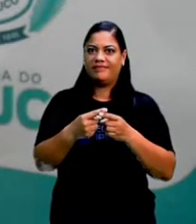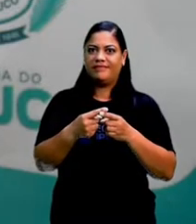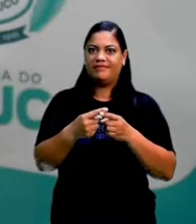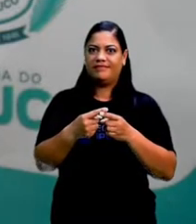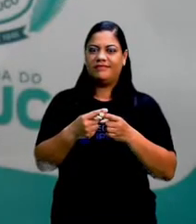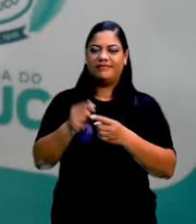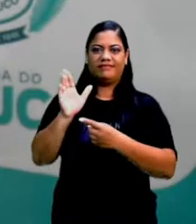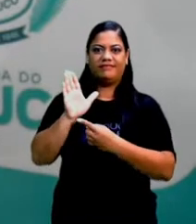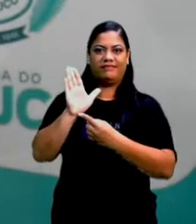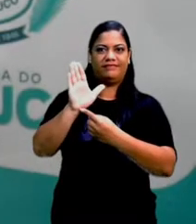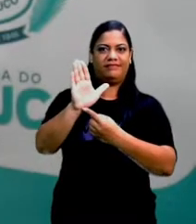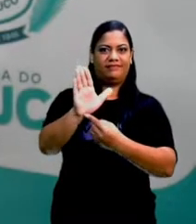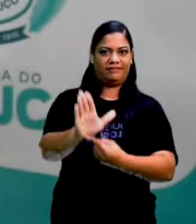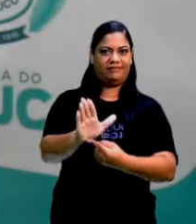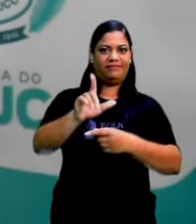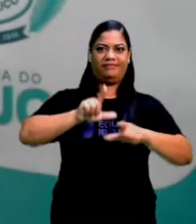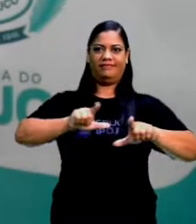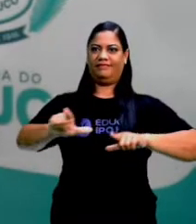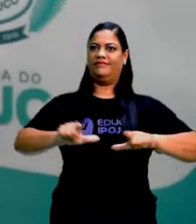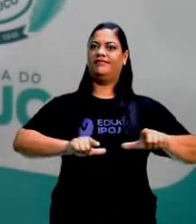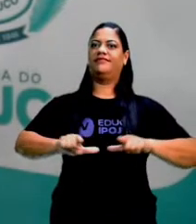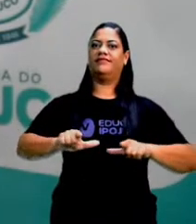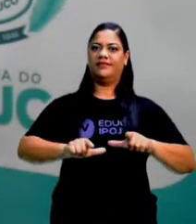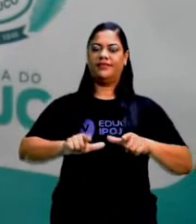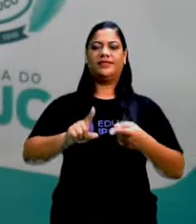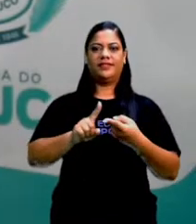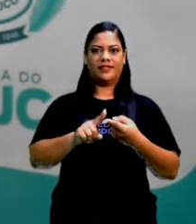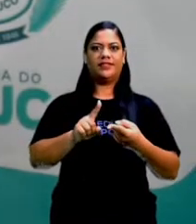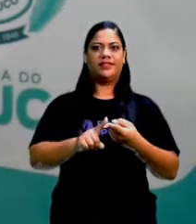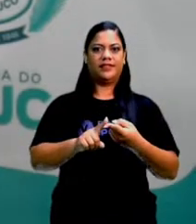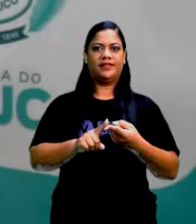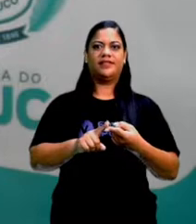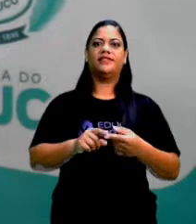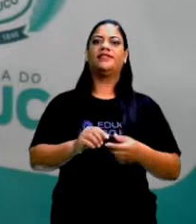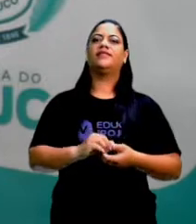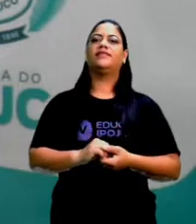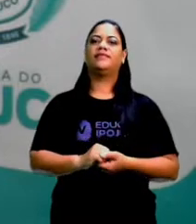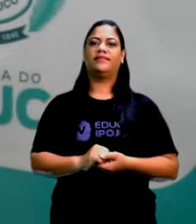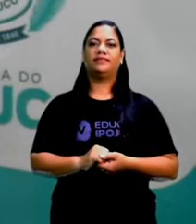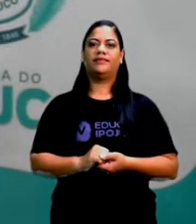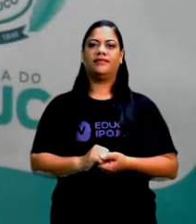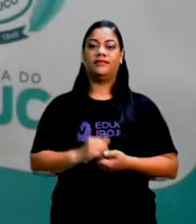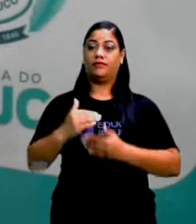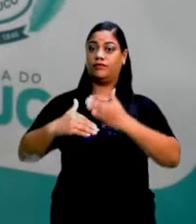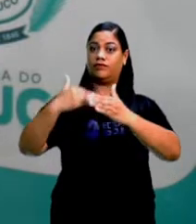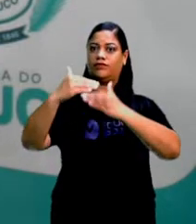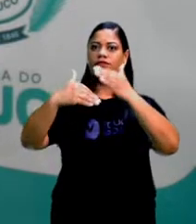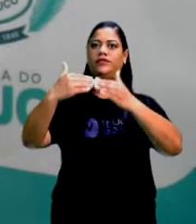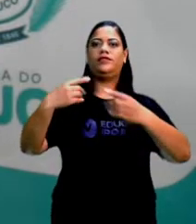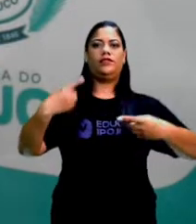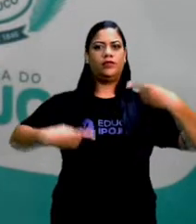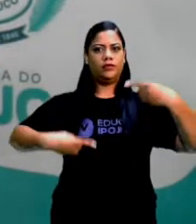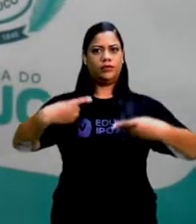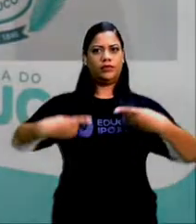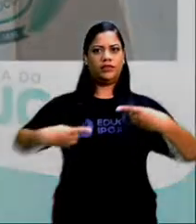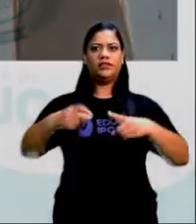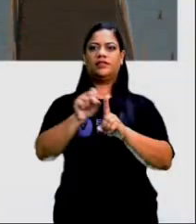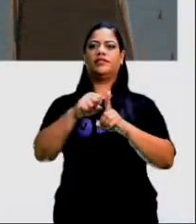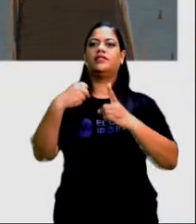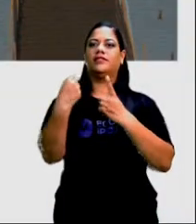representa o trabalhador. E ele também faz parte para uma evolução política,